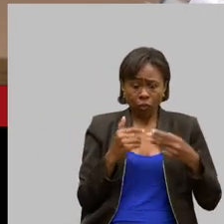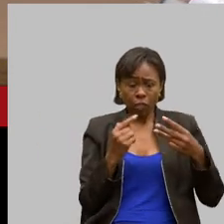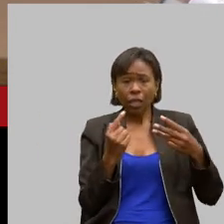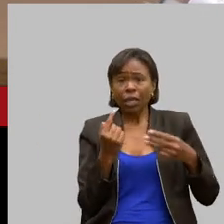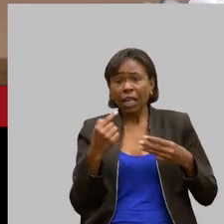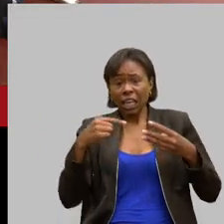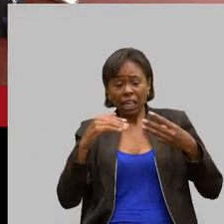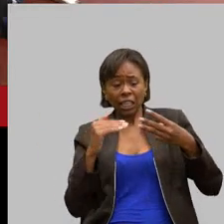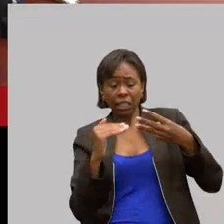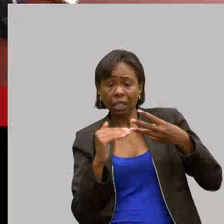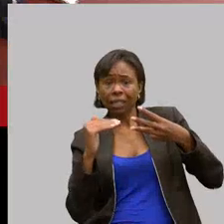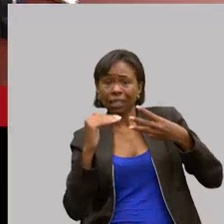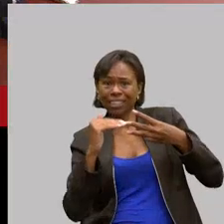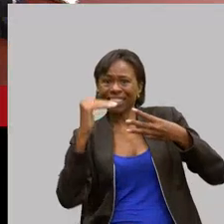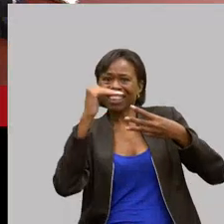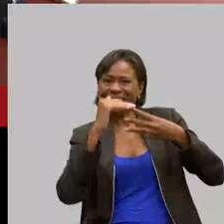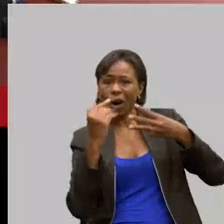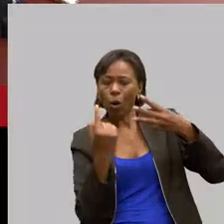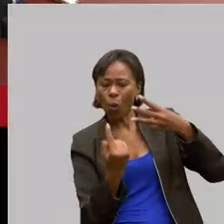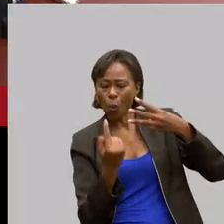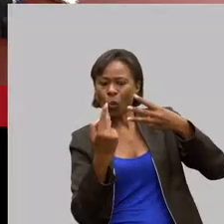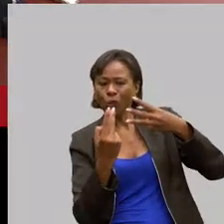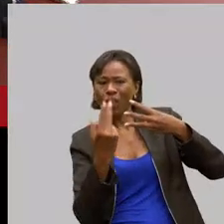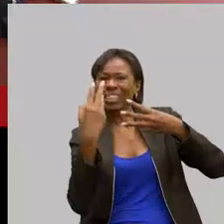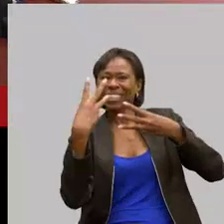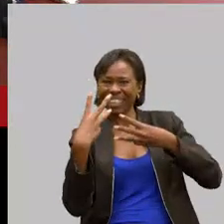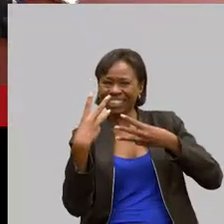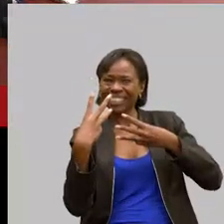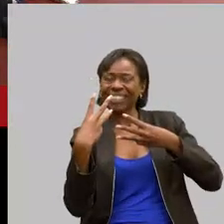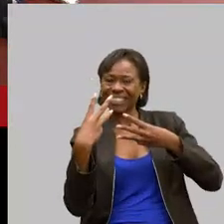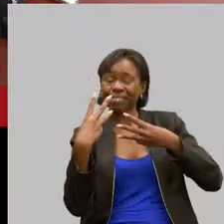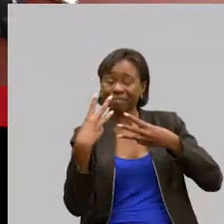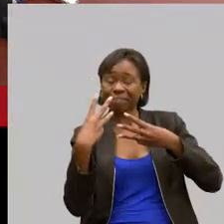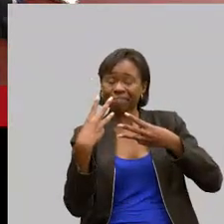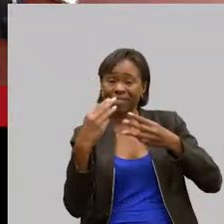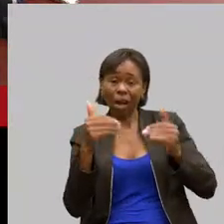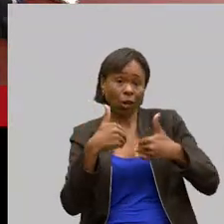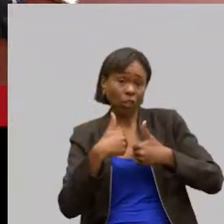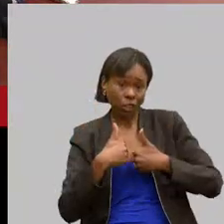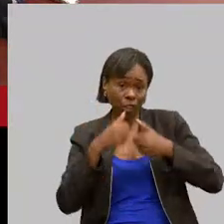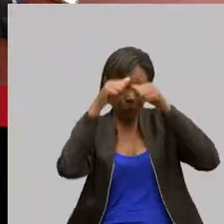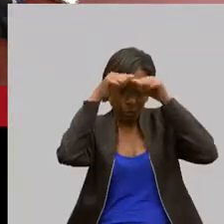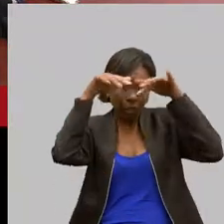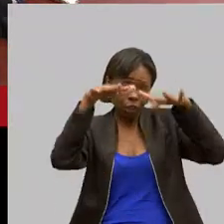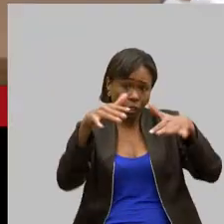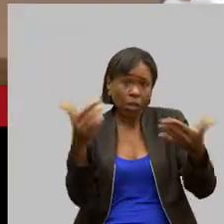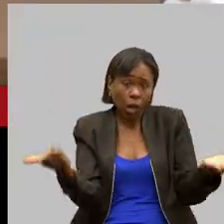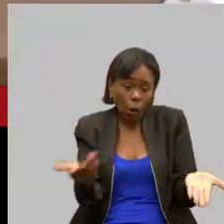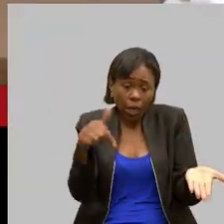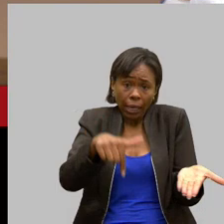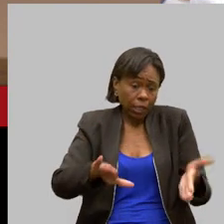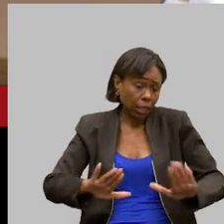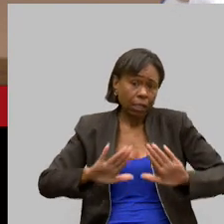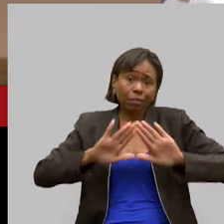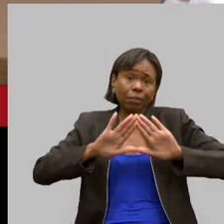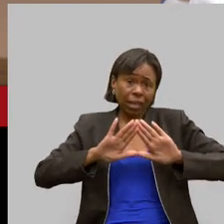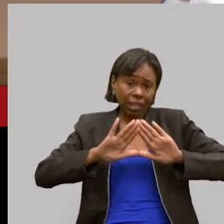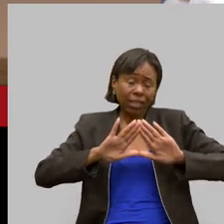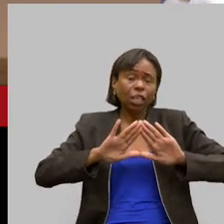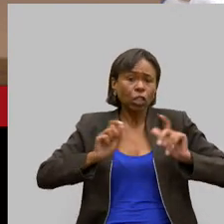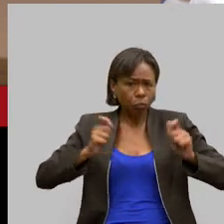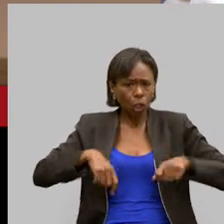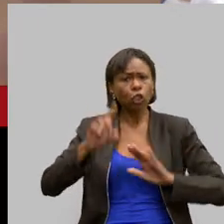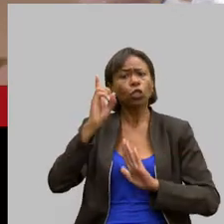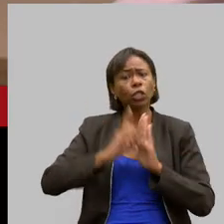TR ganhando o direito de estar aqui na Assembleia hoje falando por nós porque até